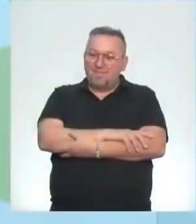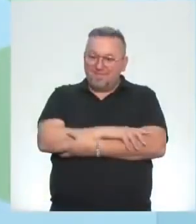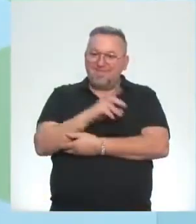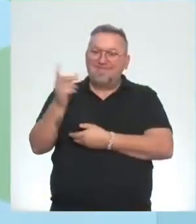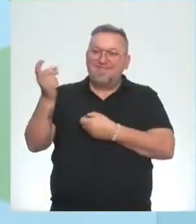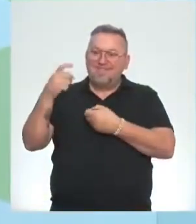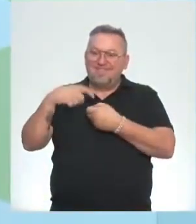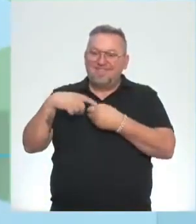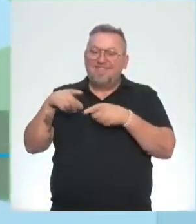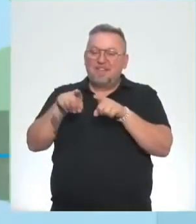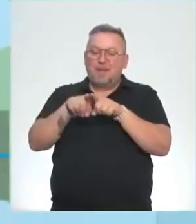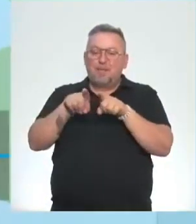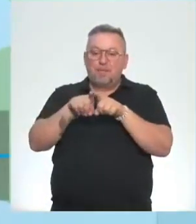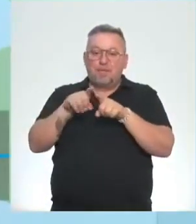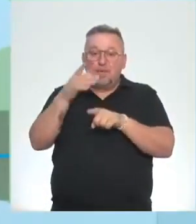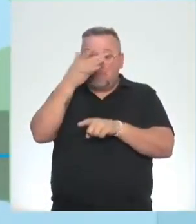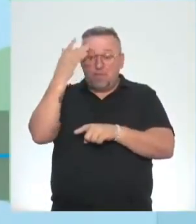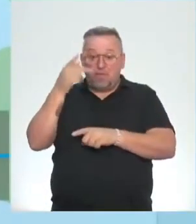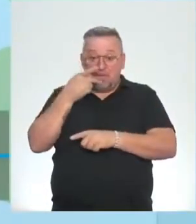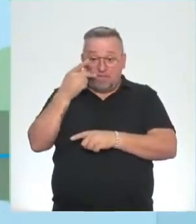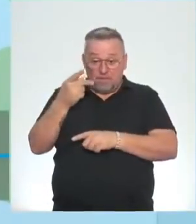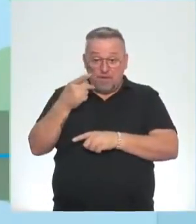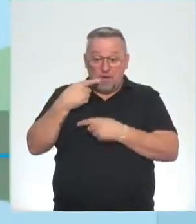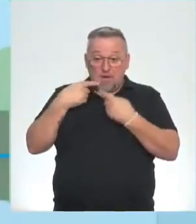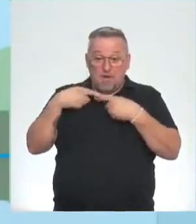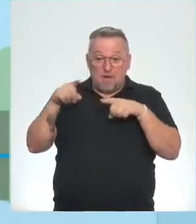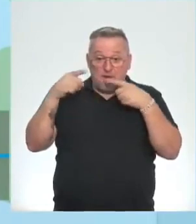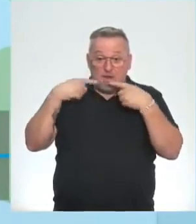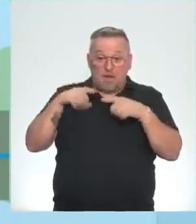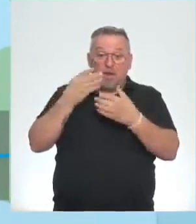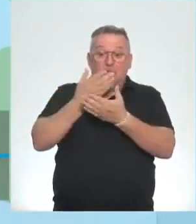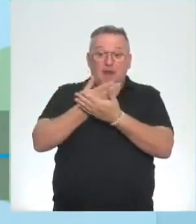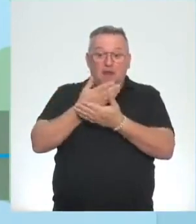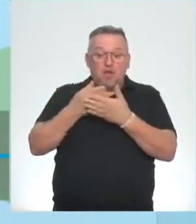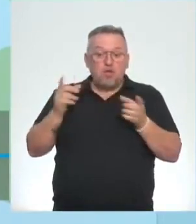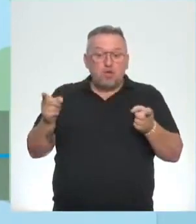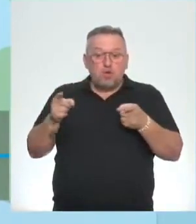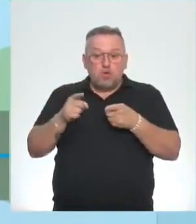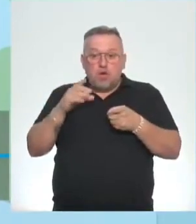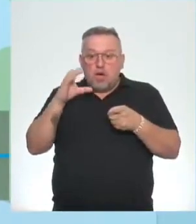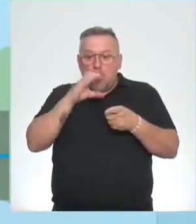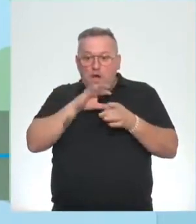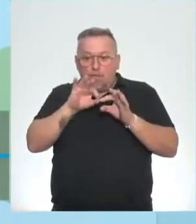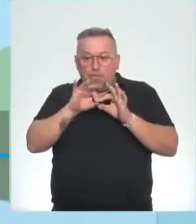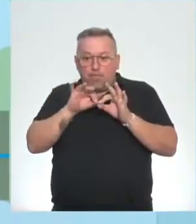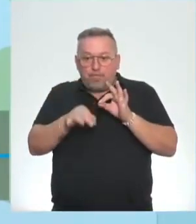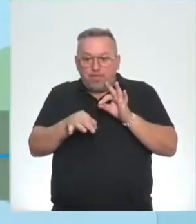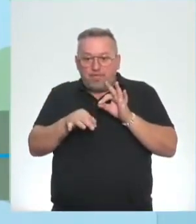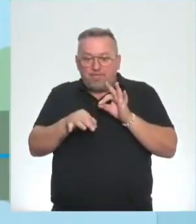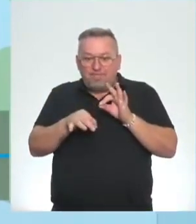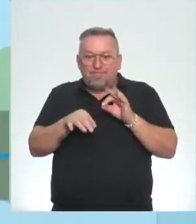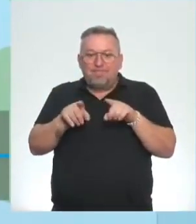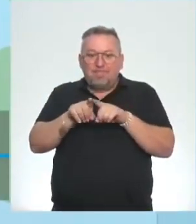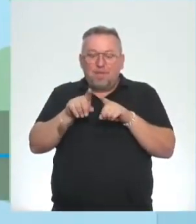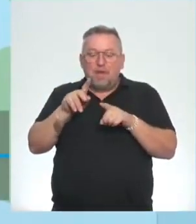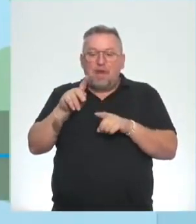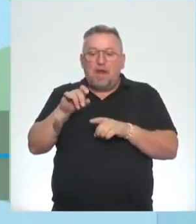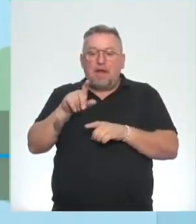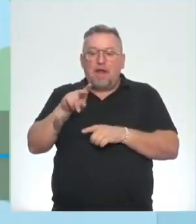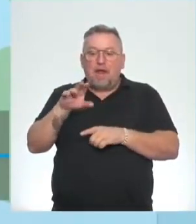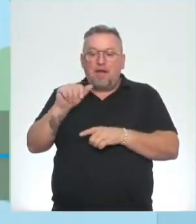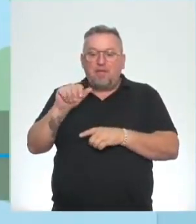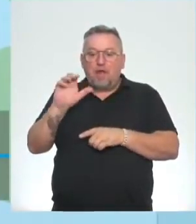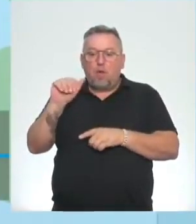Voltamos aqui, sim, e o pessoal está dizendo que a reclamação é as aulas serem curtas, né? A Clévia está dizendo isso, o